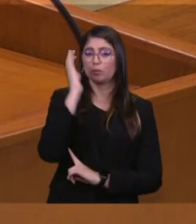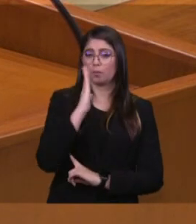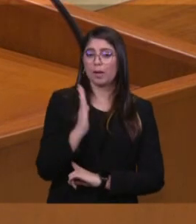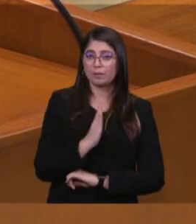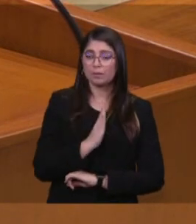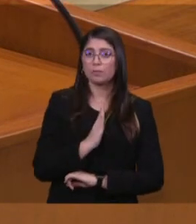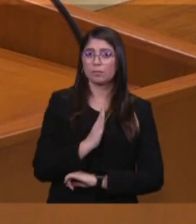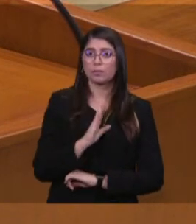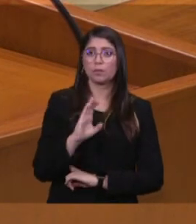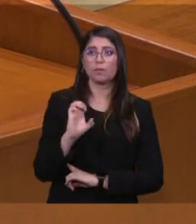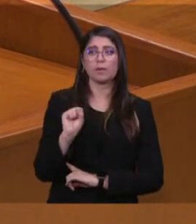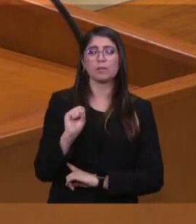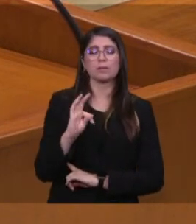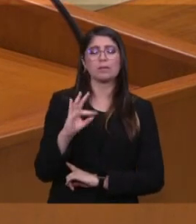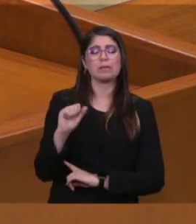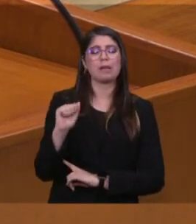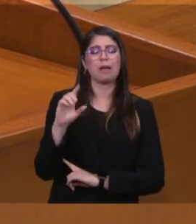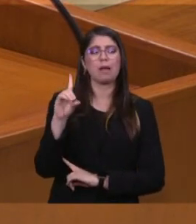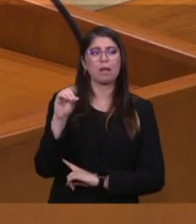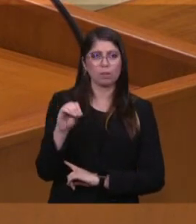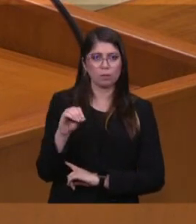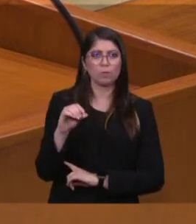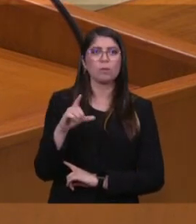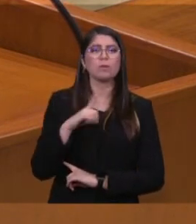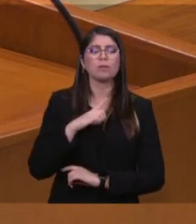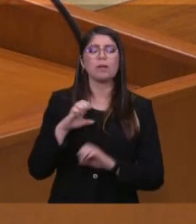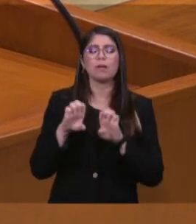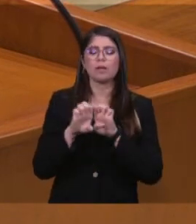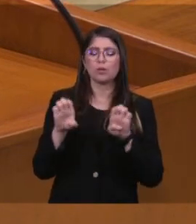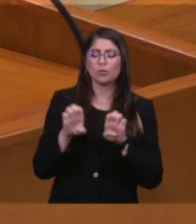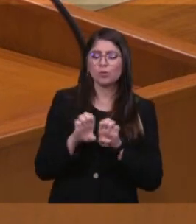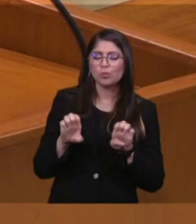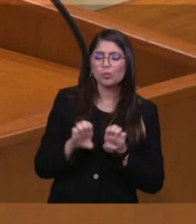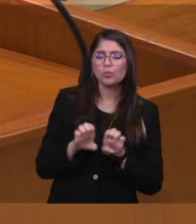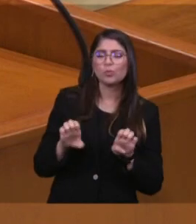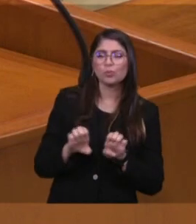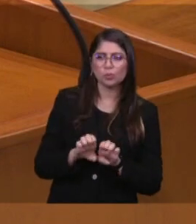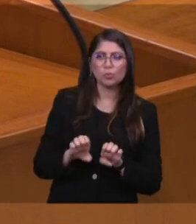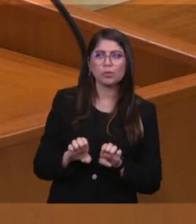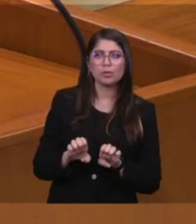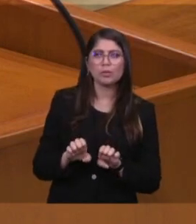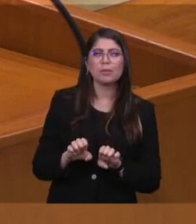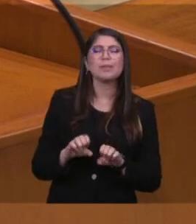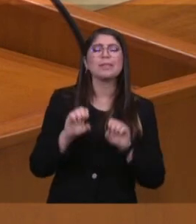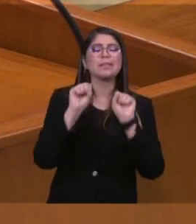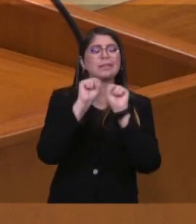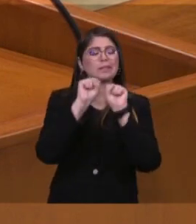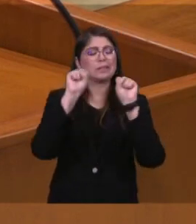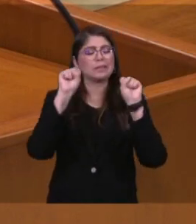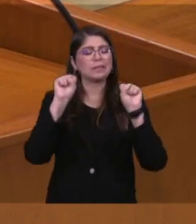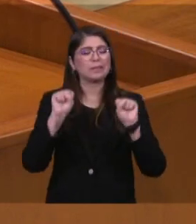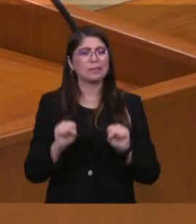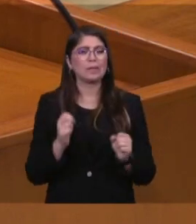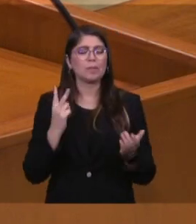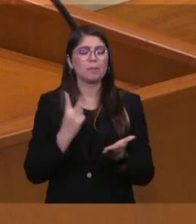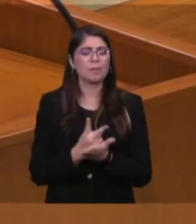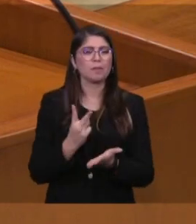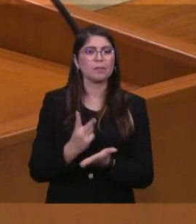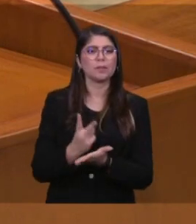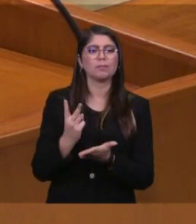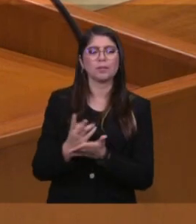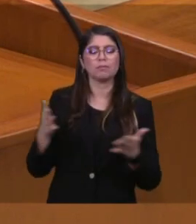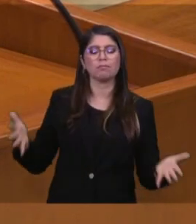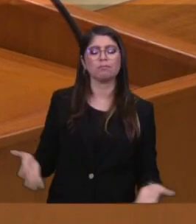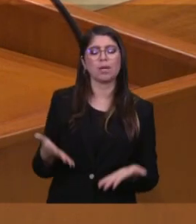Estado brasileiro se engendrou e se estruturou de forma a sistematicamente fomentar